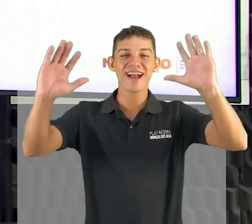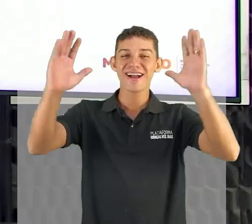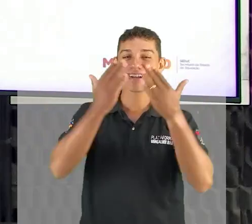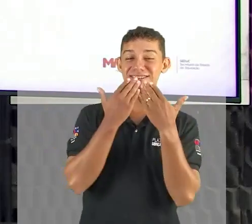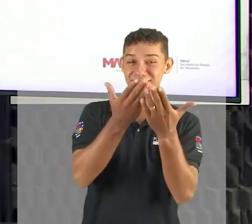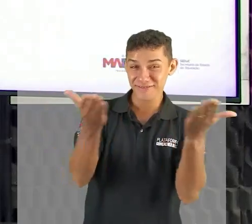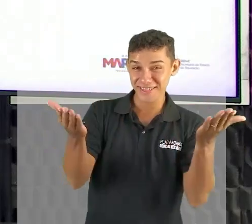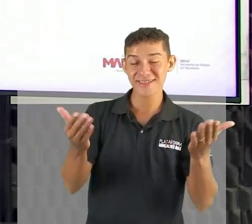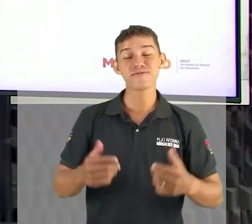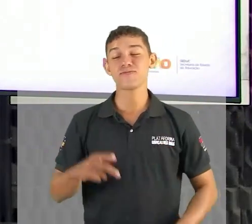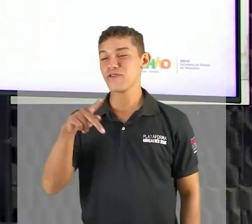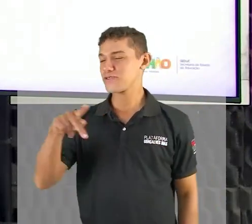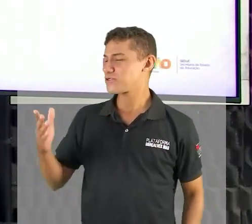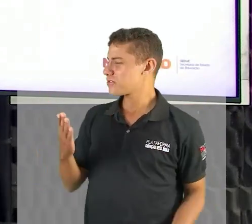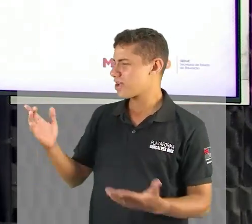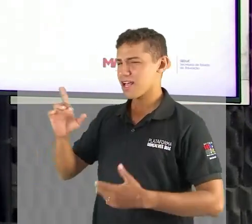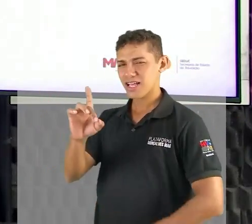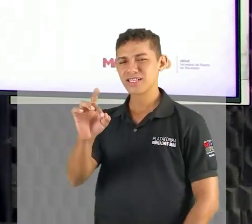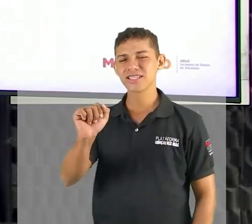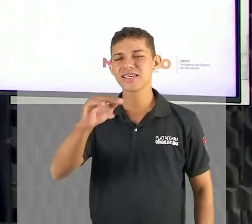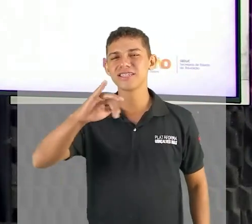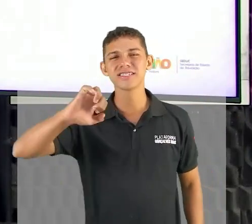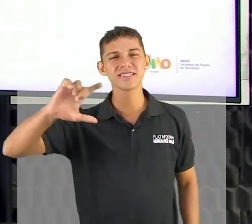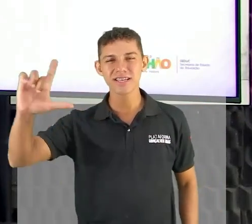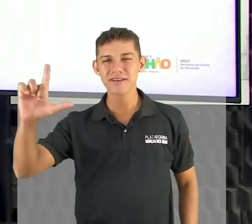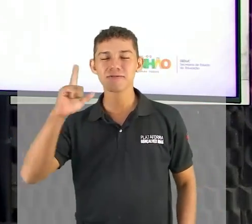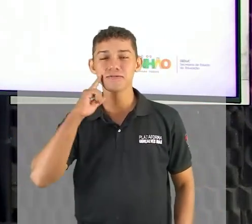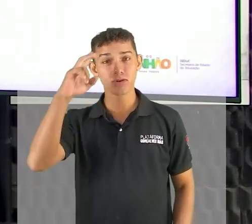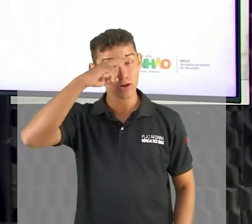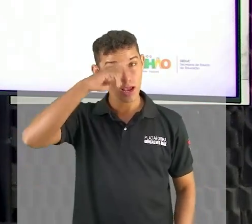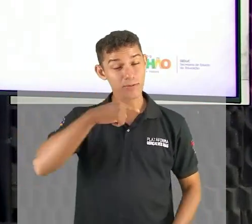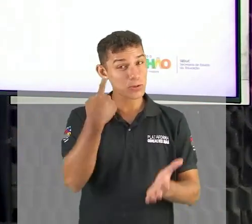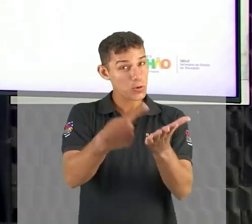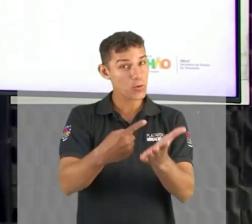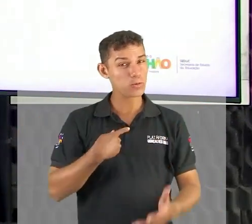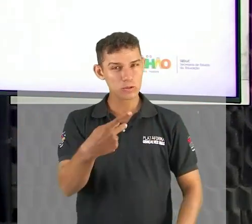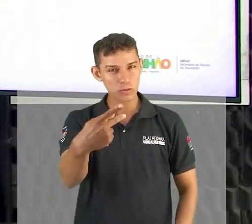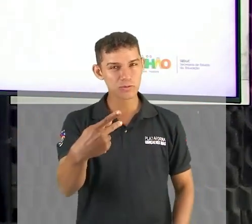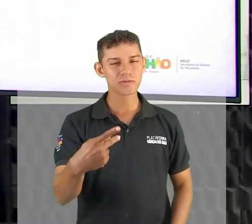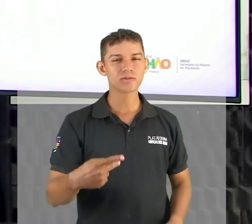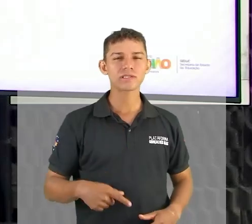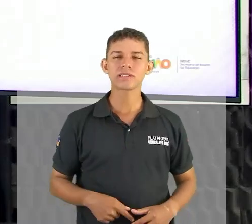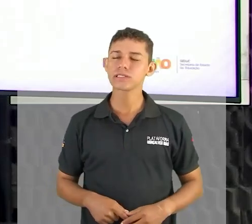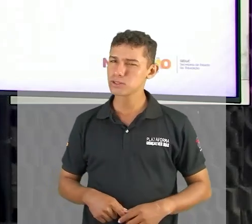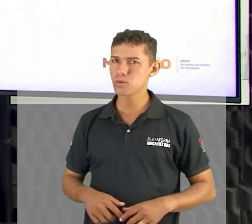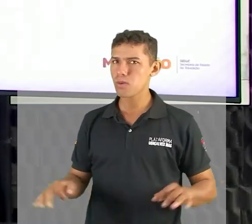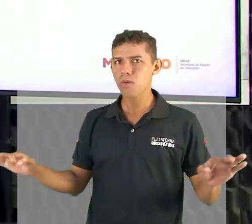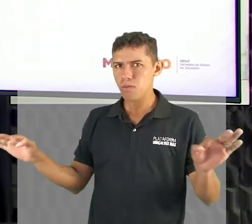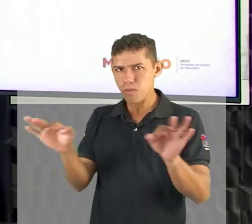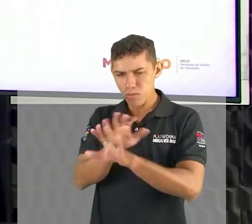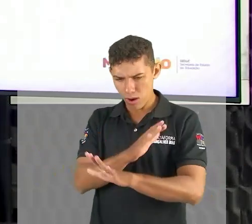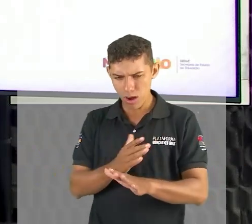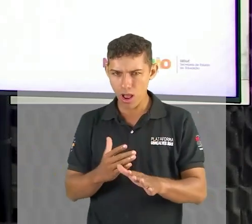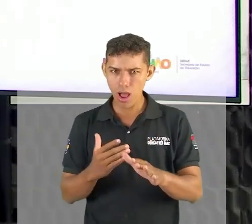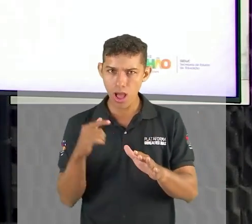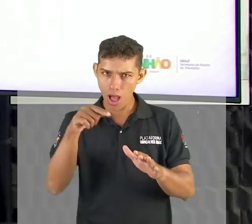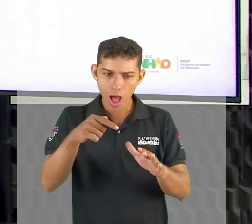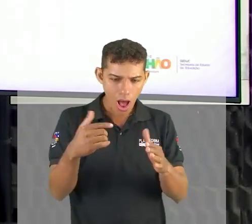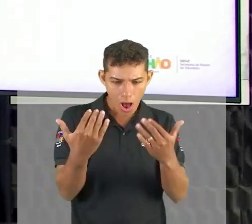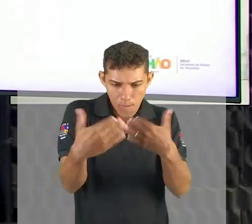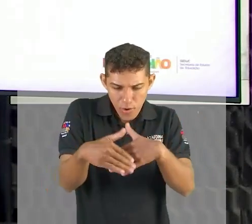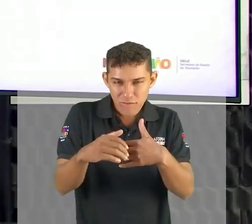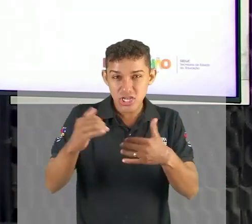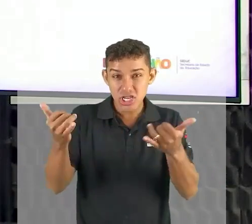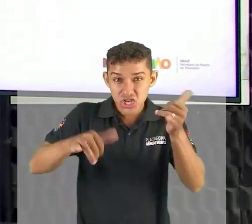Salve, galerinha, professor Daniel Oliveira, mais uma vez aqui contigo. Tu lembra do nosso combinado, né? Vamos fechar essa prova de química. Tá sabendo já, tá